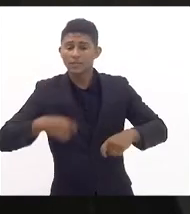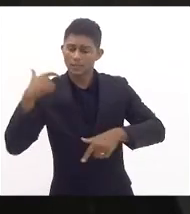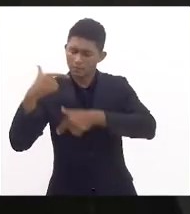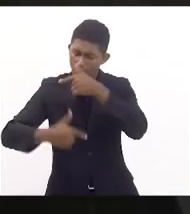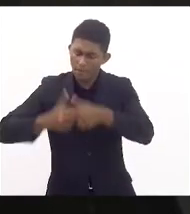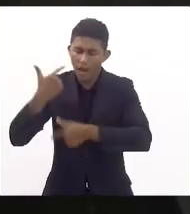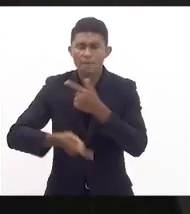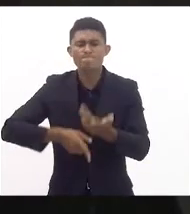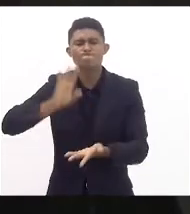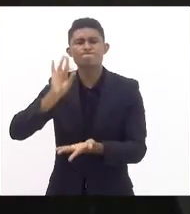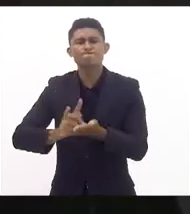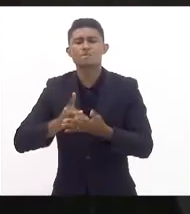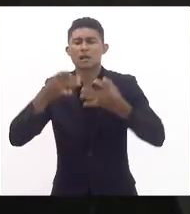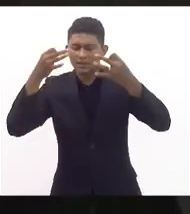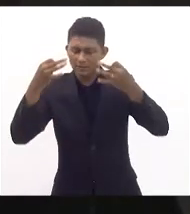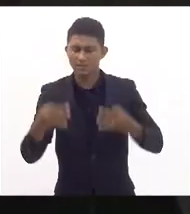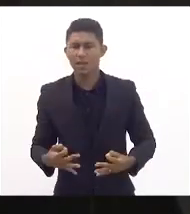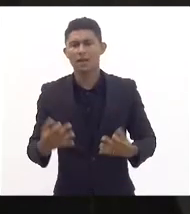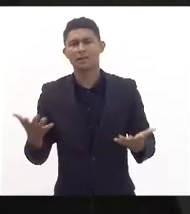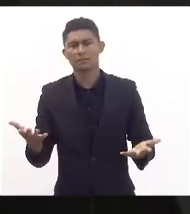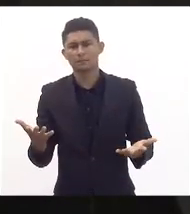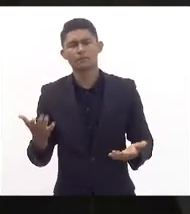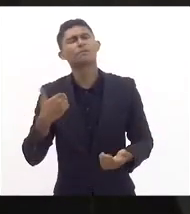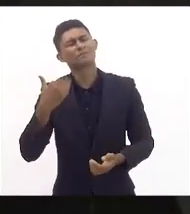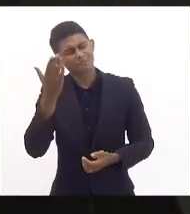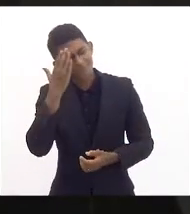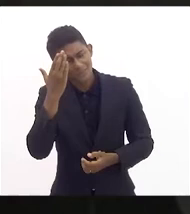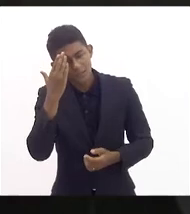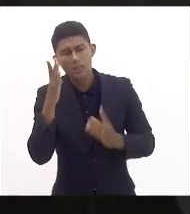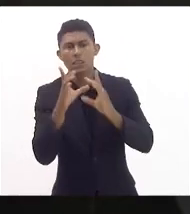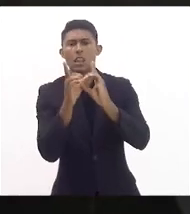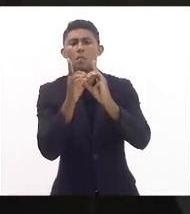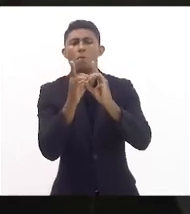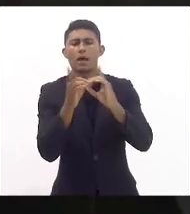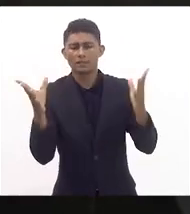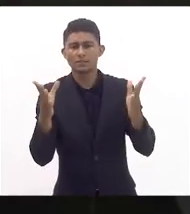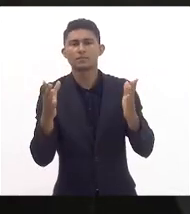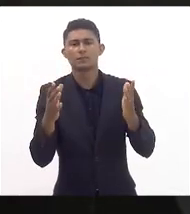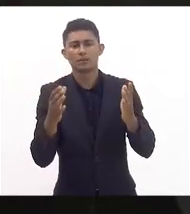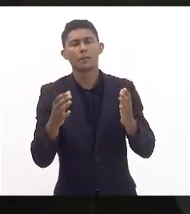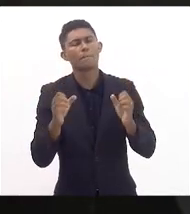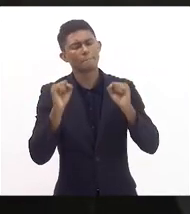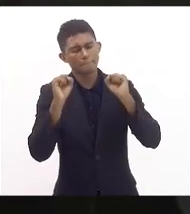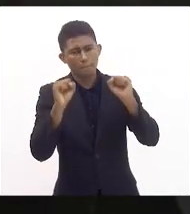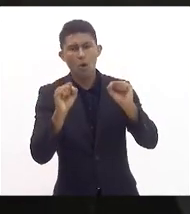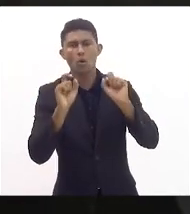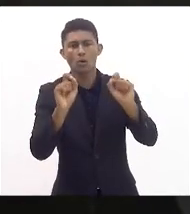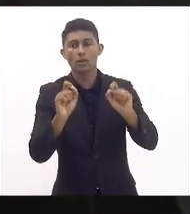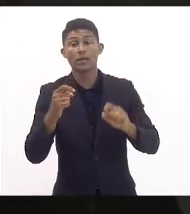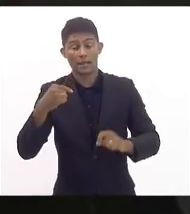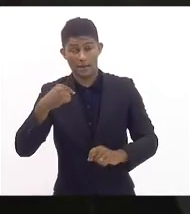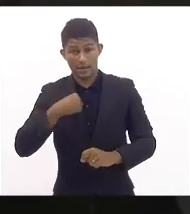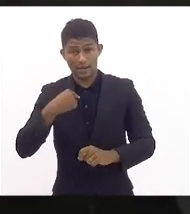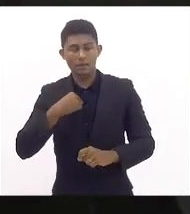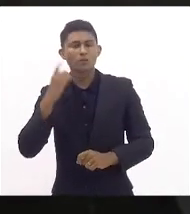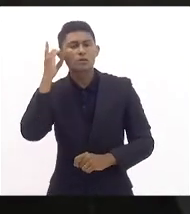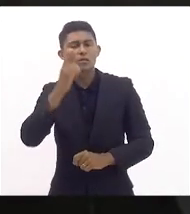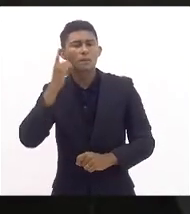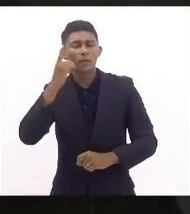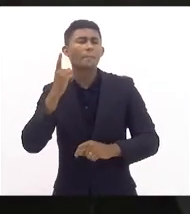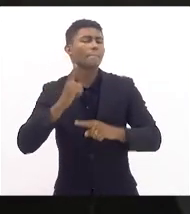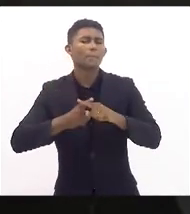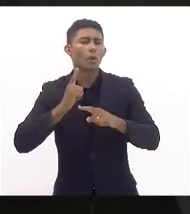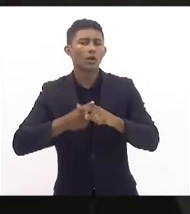É compreensível, e a democracia assim o prevê. Eu sou deputada de 92 municípios, oriunda